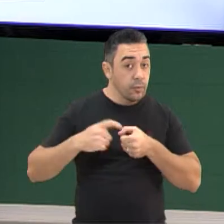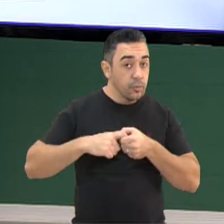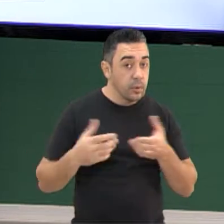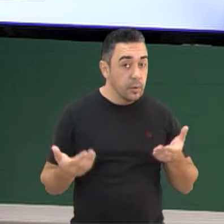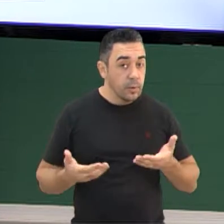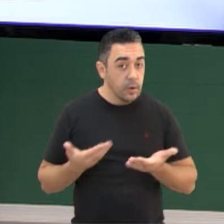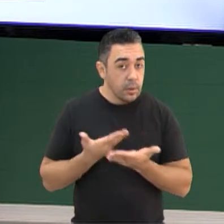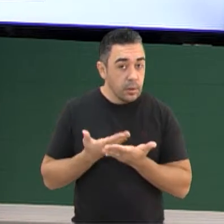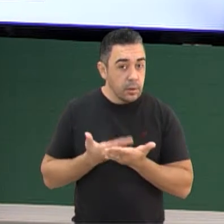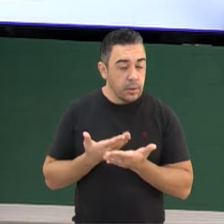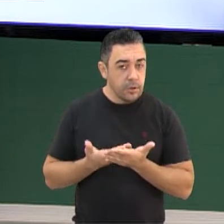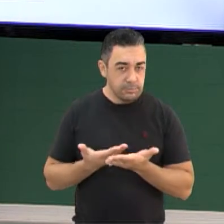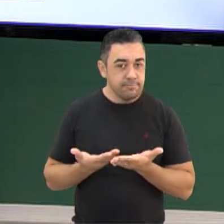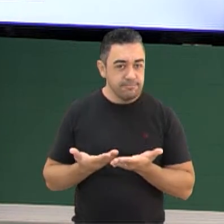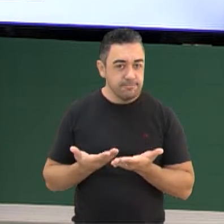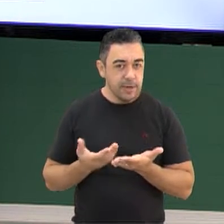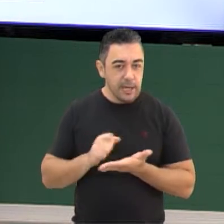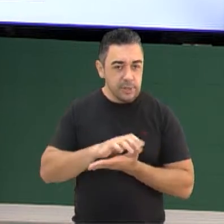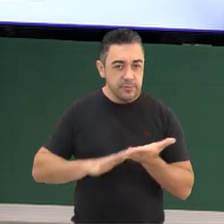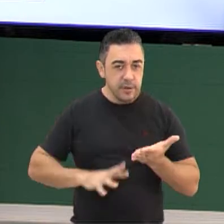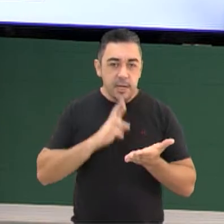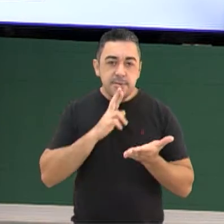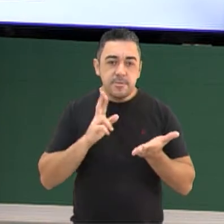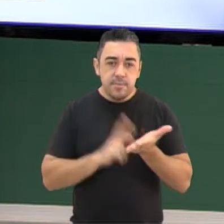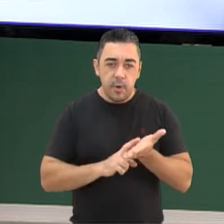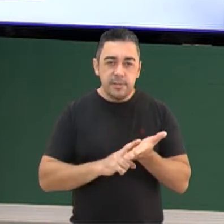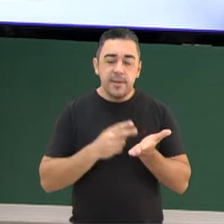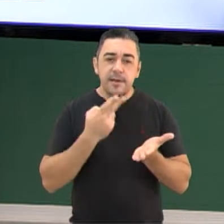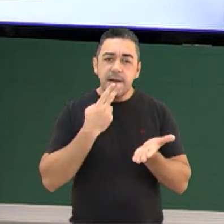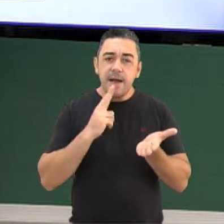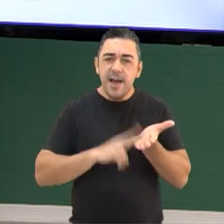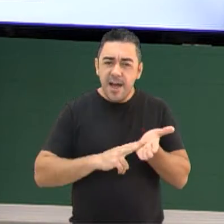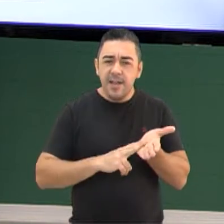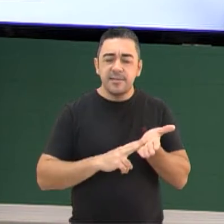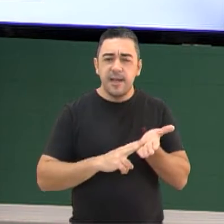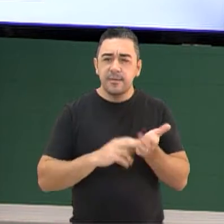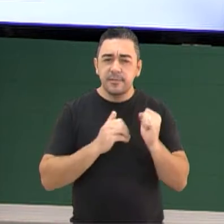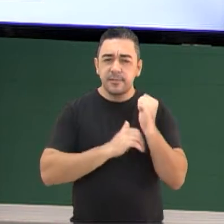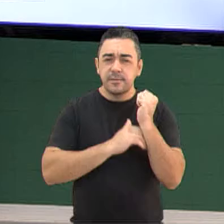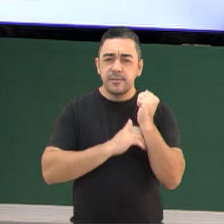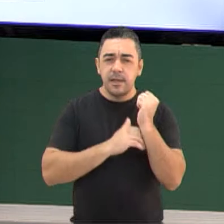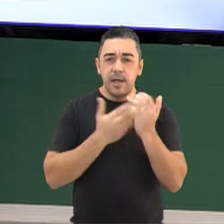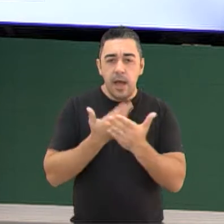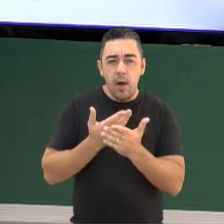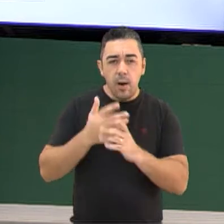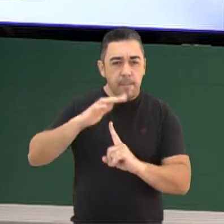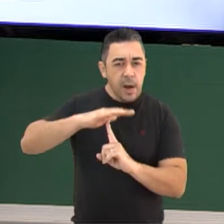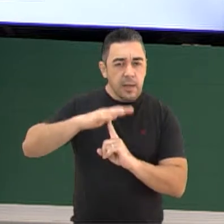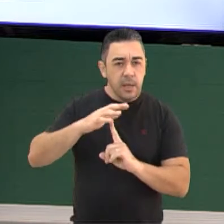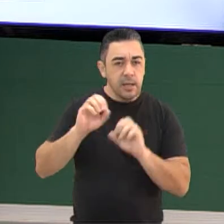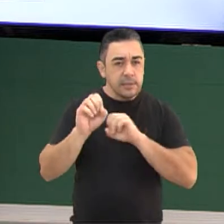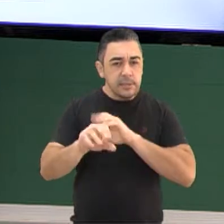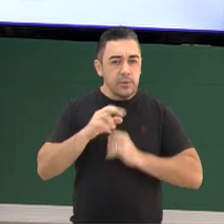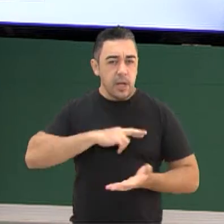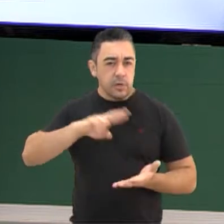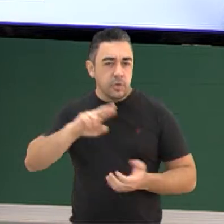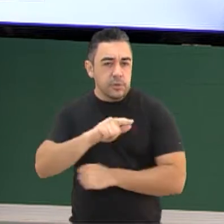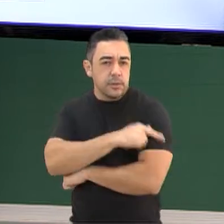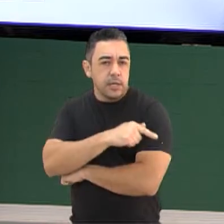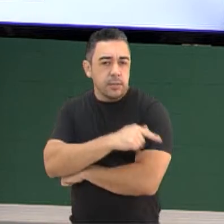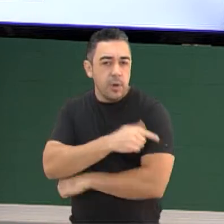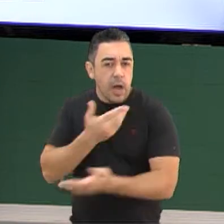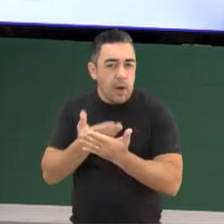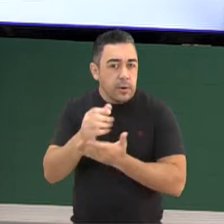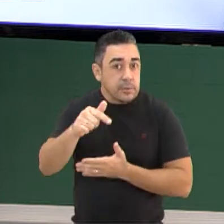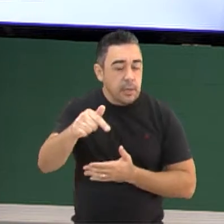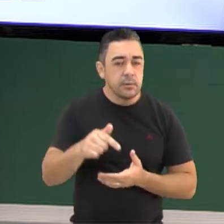voltamos com a nossa atividade, a carta enigmática da aula Paraná de Ensino Religioso, 7º ano, aula